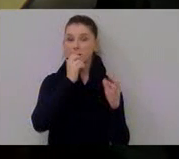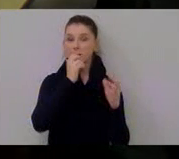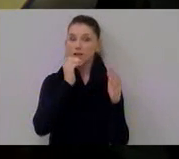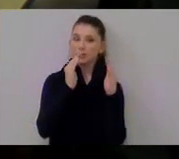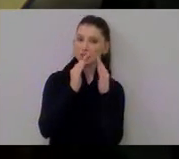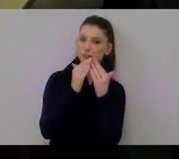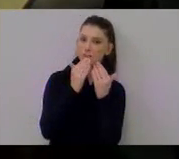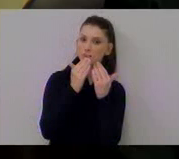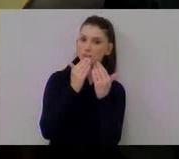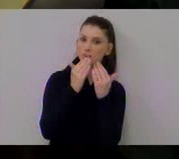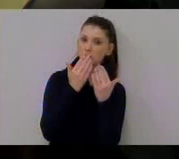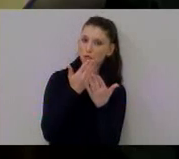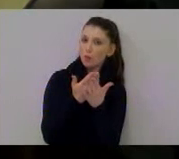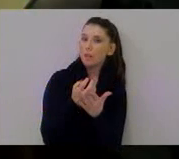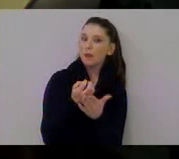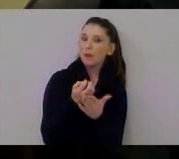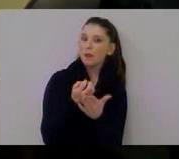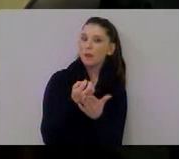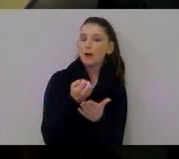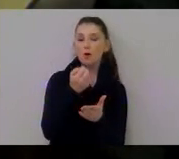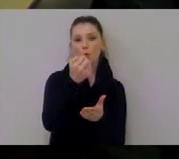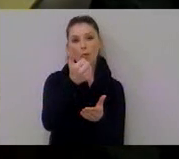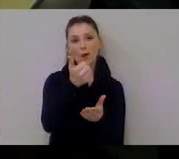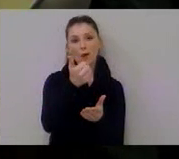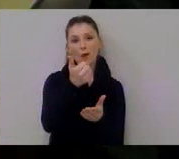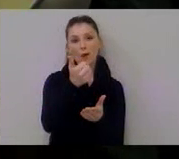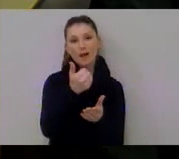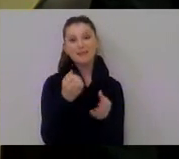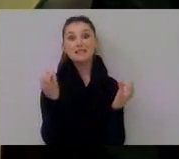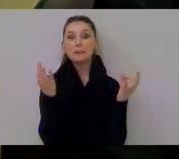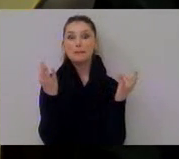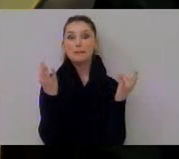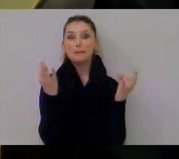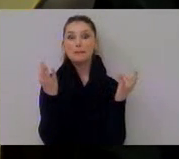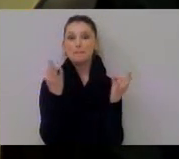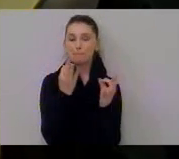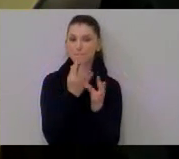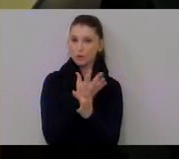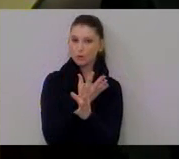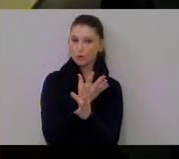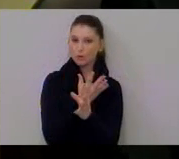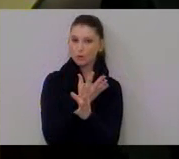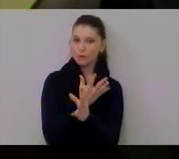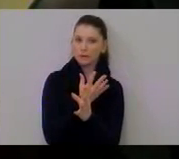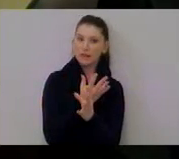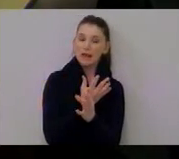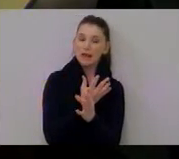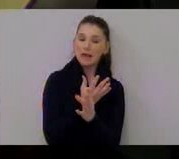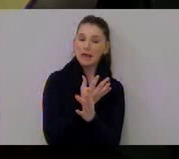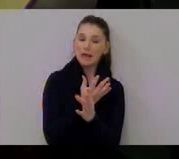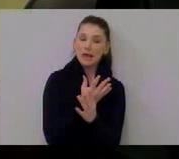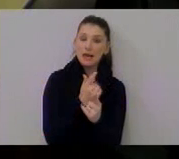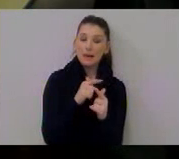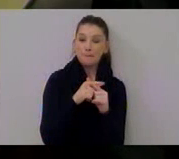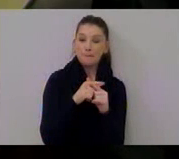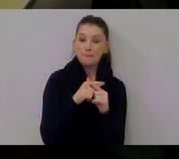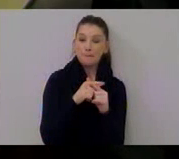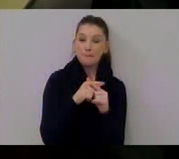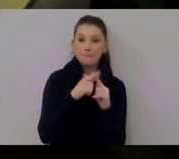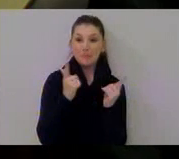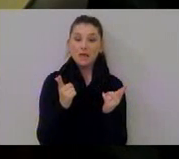que ainda não ficou devidamente pronta e ainda não garante